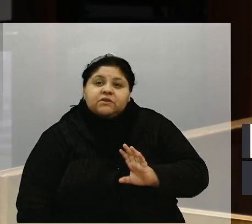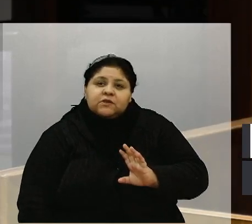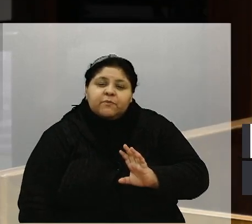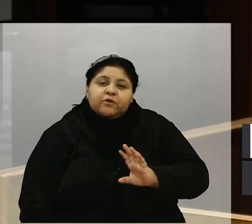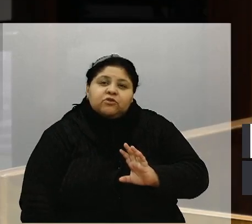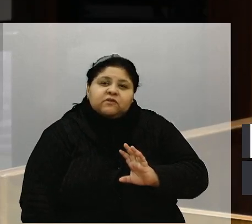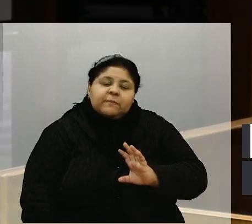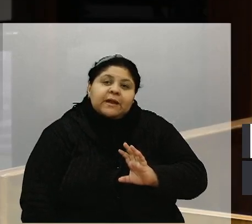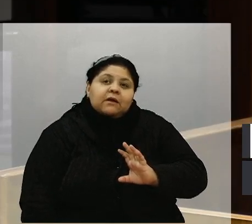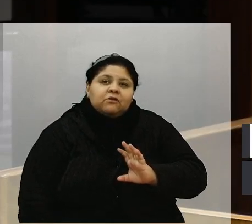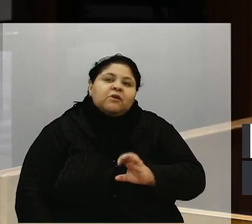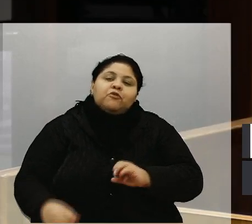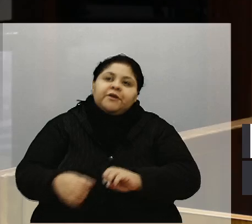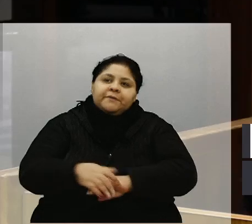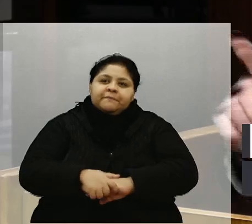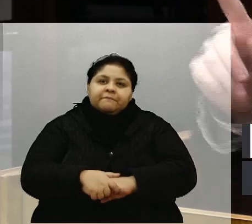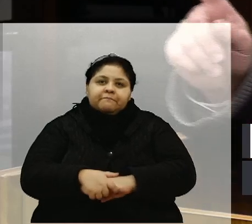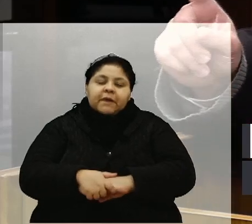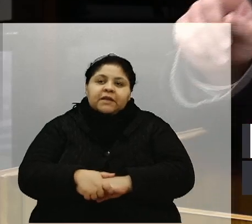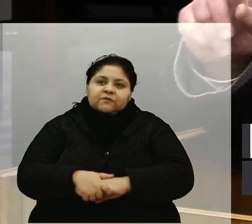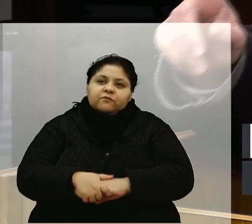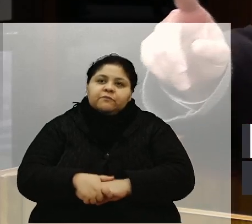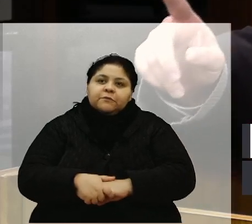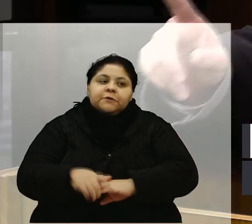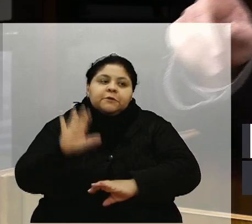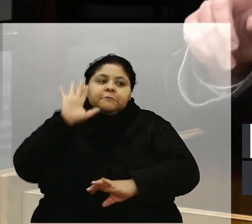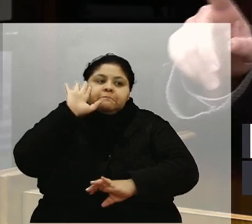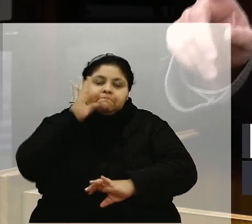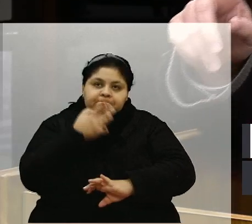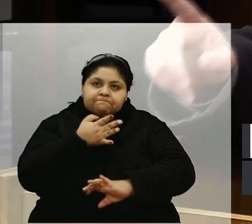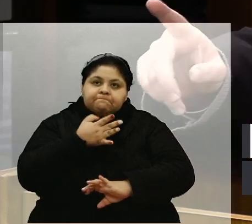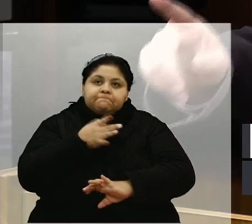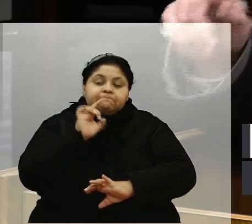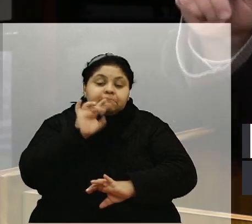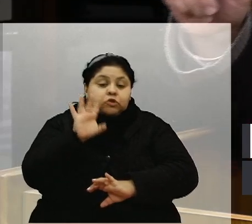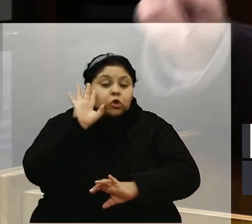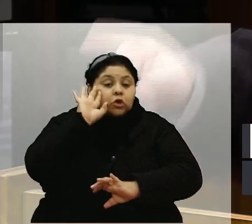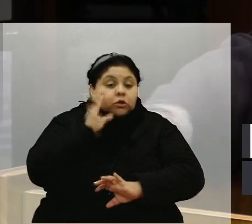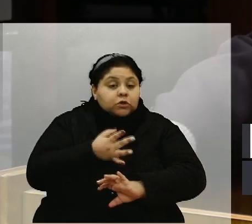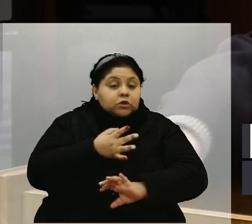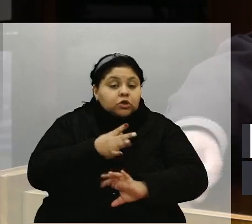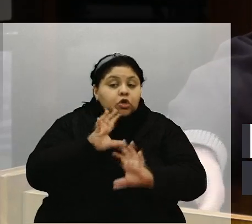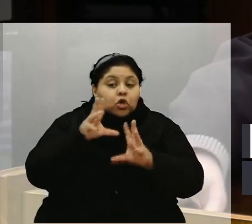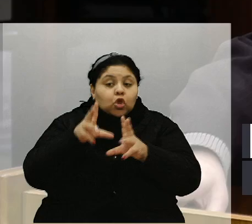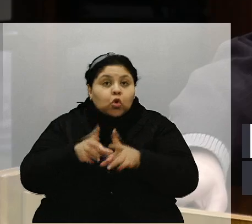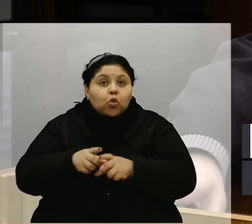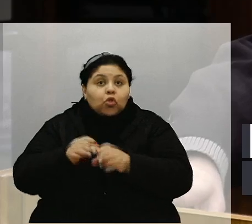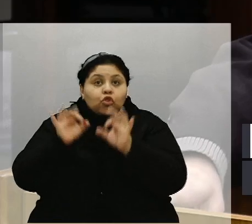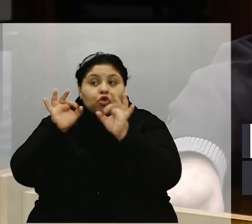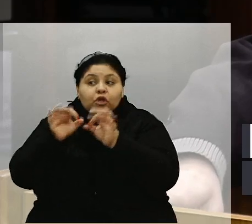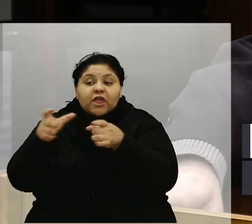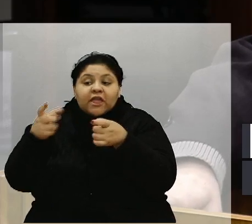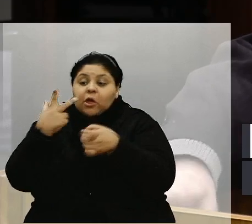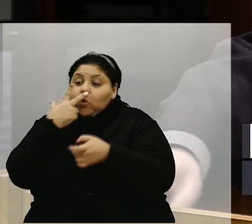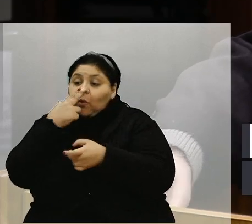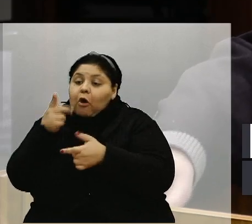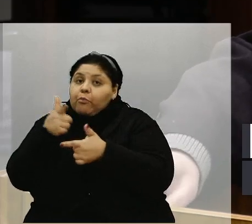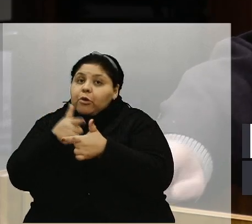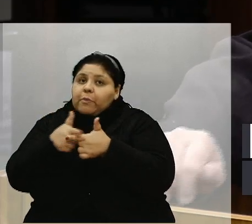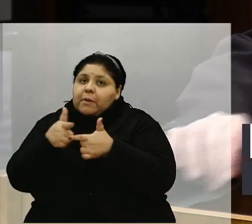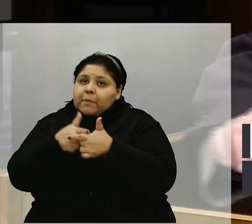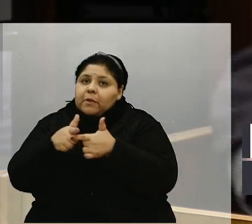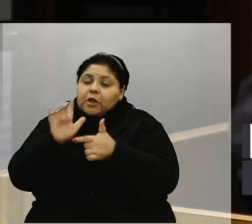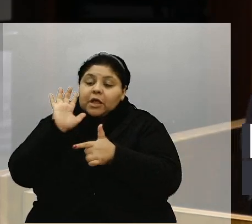Uma aspirina para câncer não resolve. Solução, lembre-se disso, só é solução quando ela é exatamente do tamanho do problema. E a